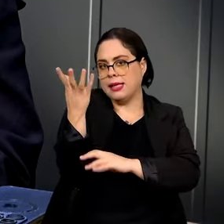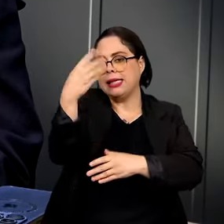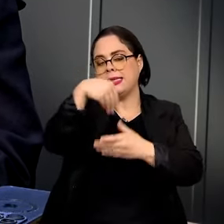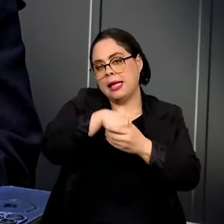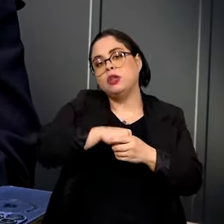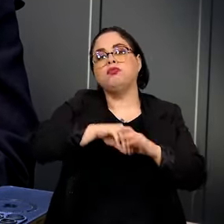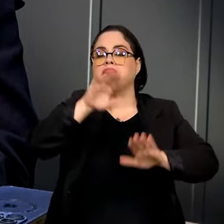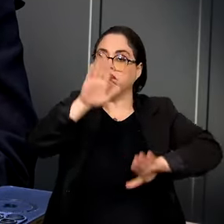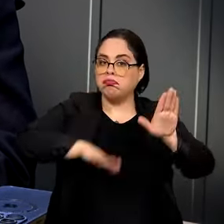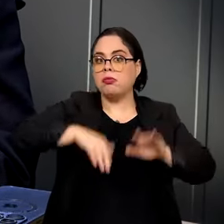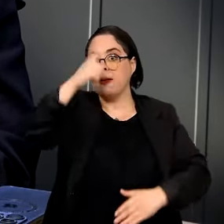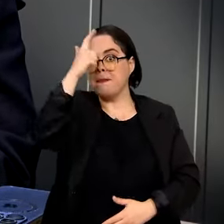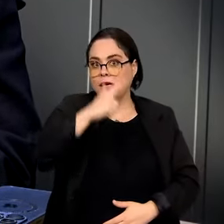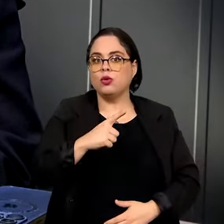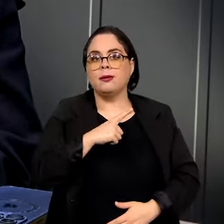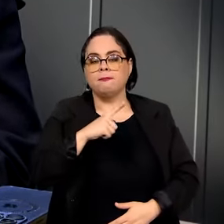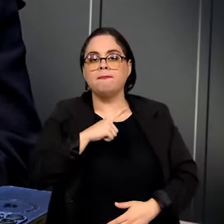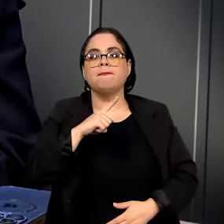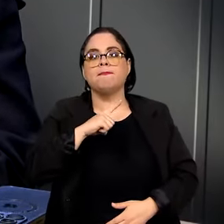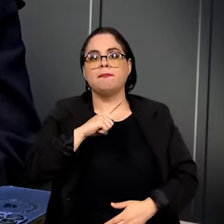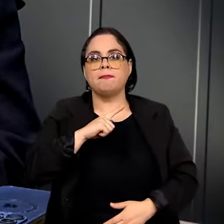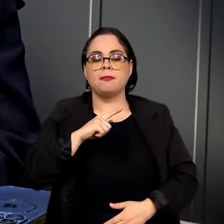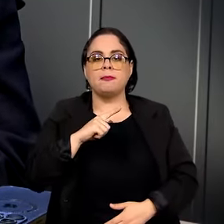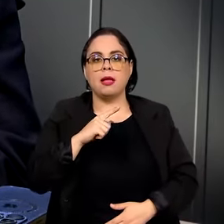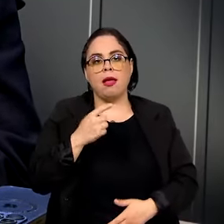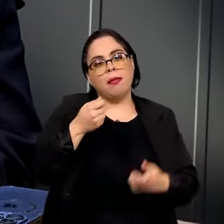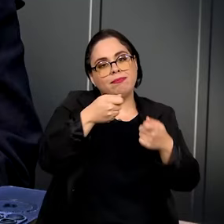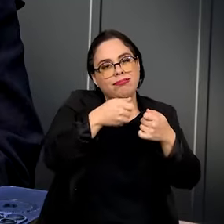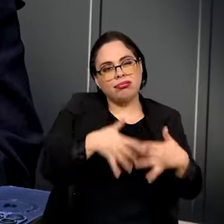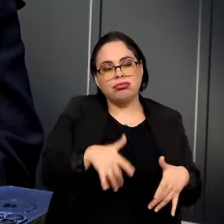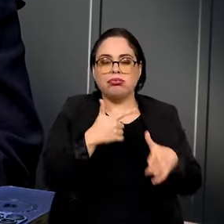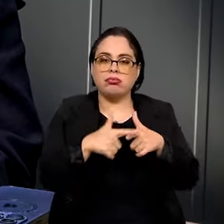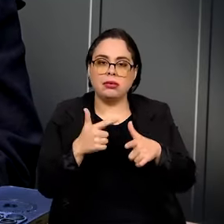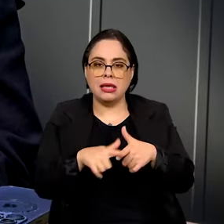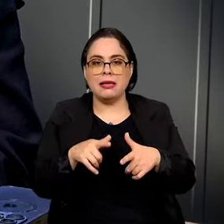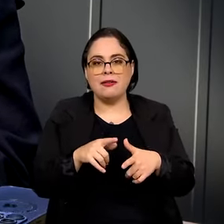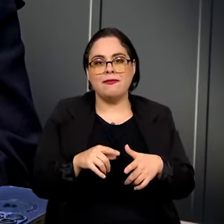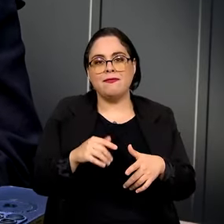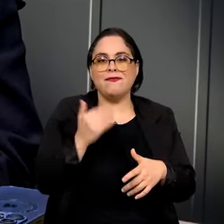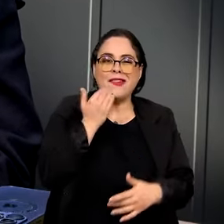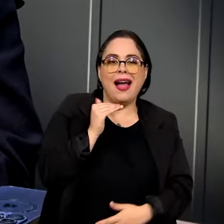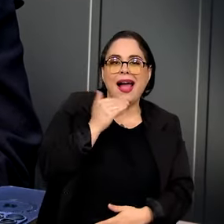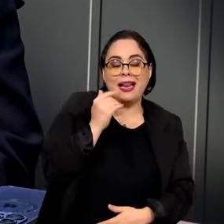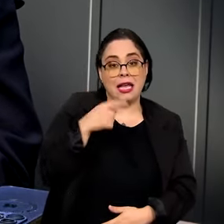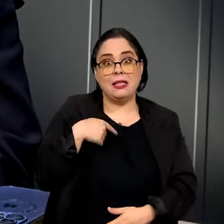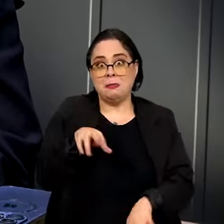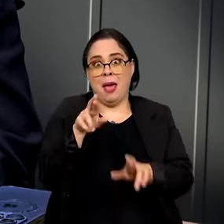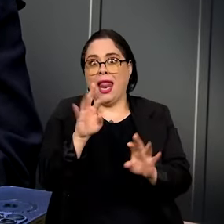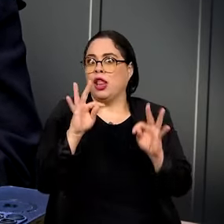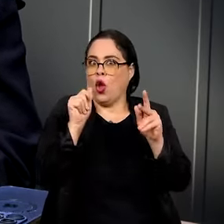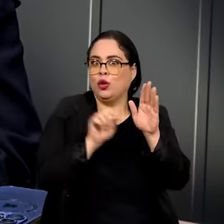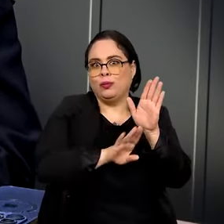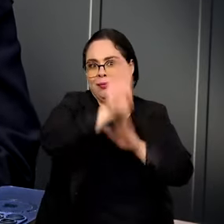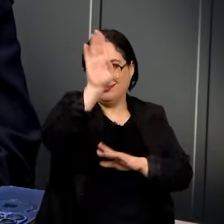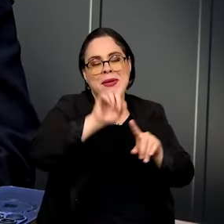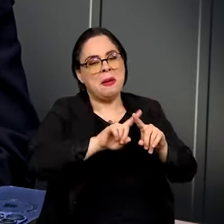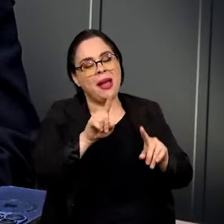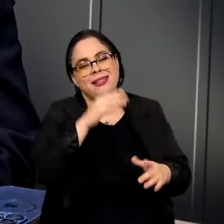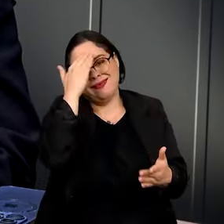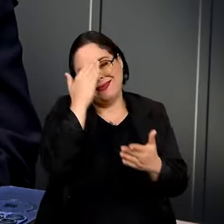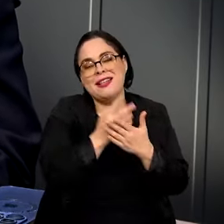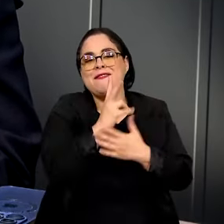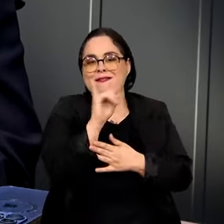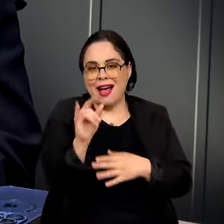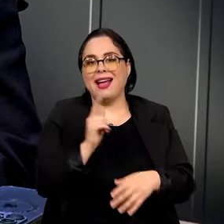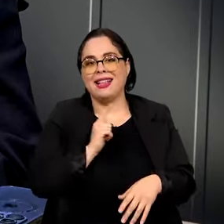que porventura tenham tido algum tipo de fracasso que nós não Esperamos que nenhum tenha então a gente